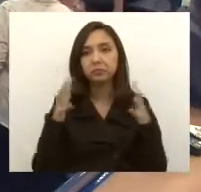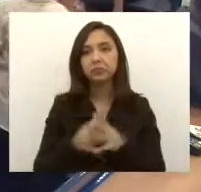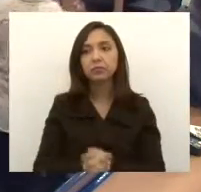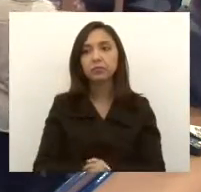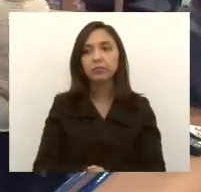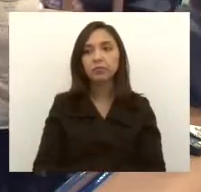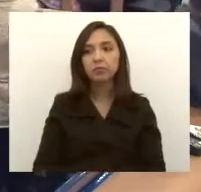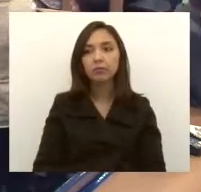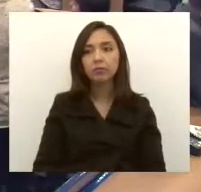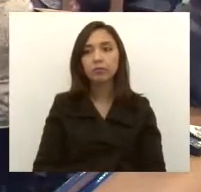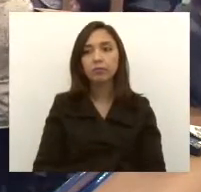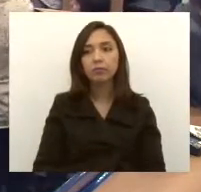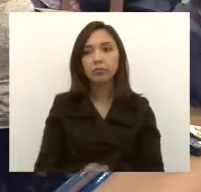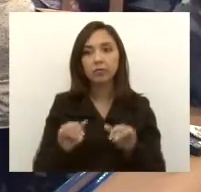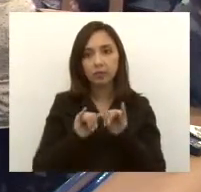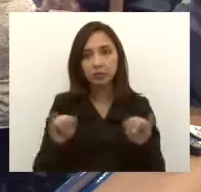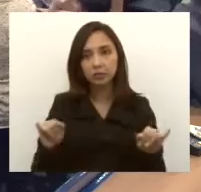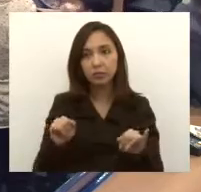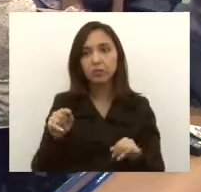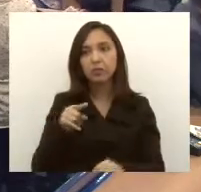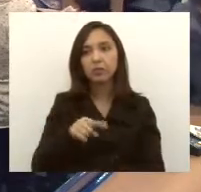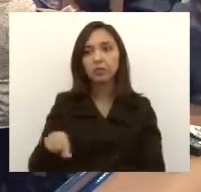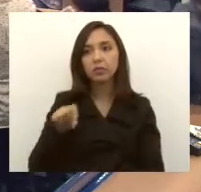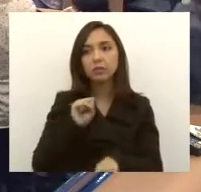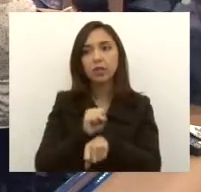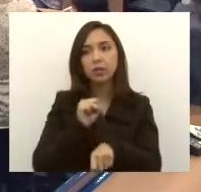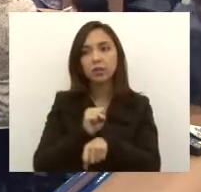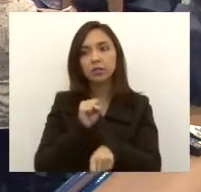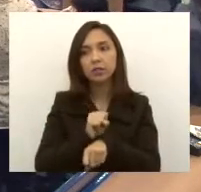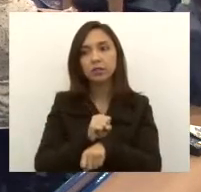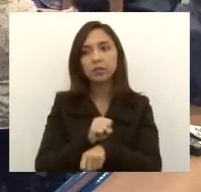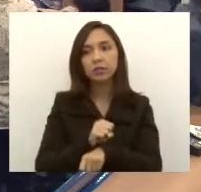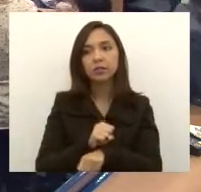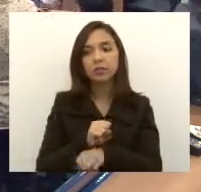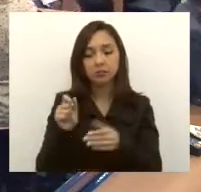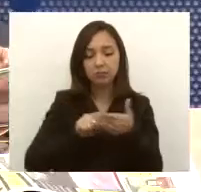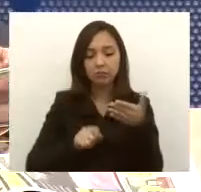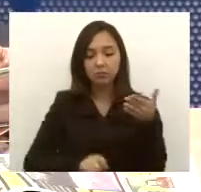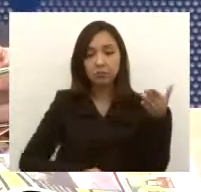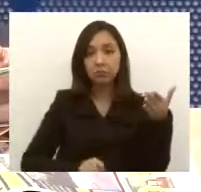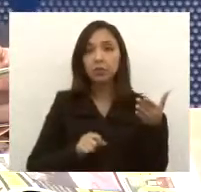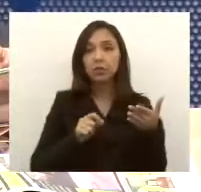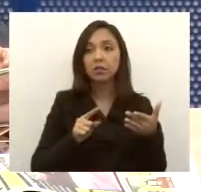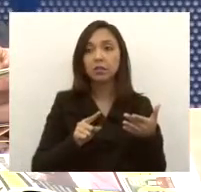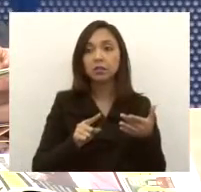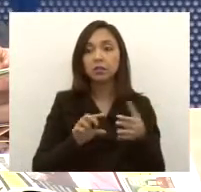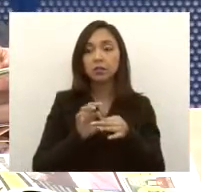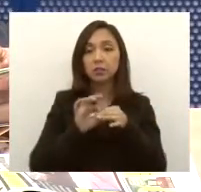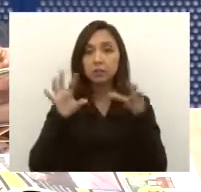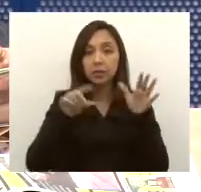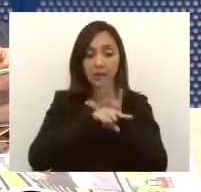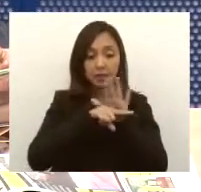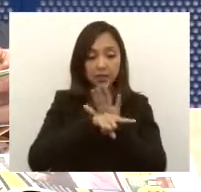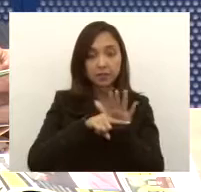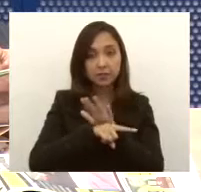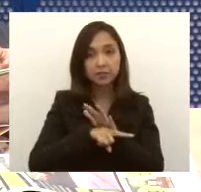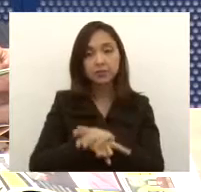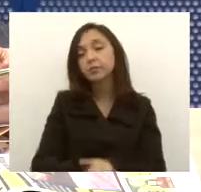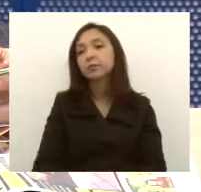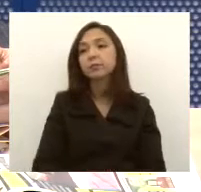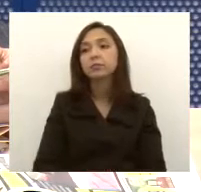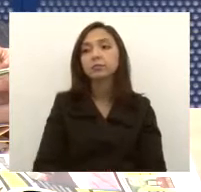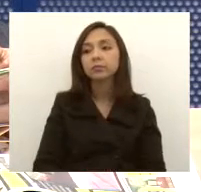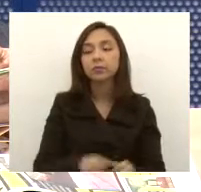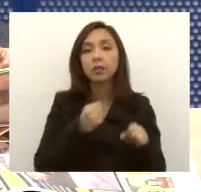Informa os senhores edis que estamos aguardando a indicação do relator da comissão que deverá analisar